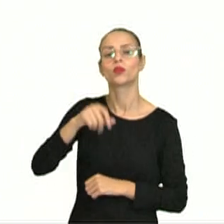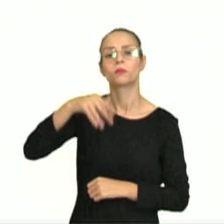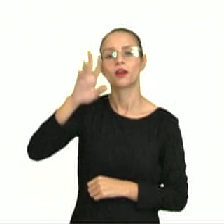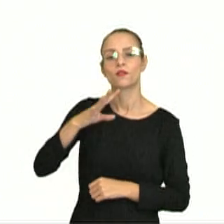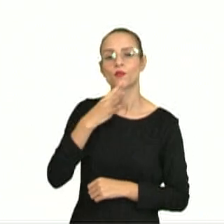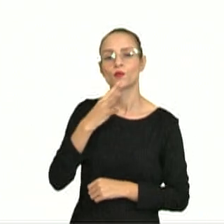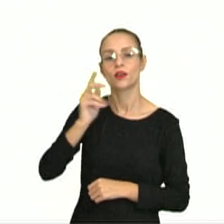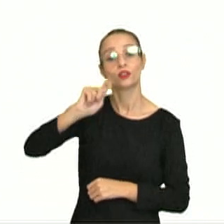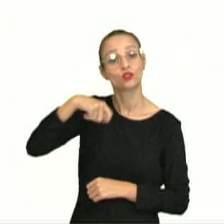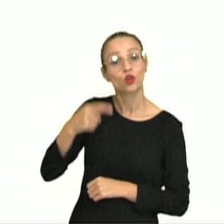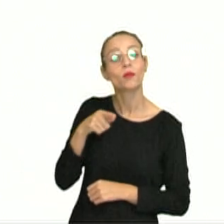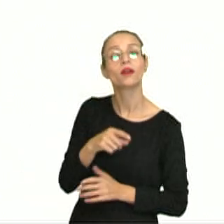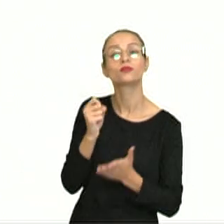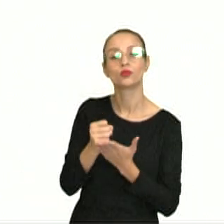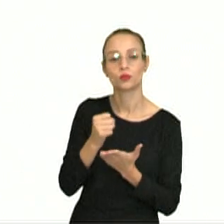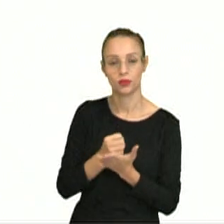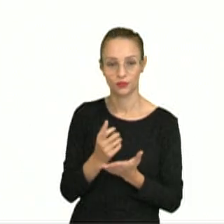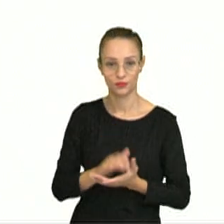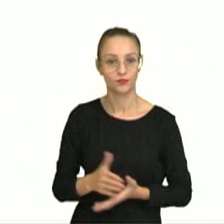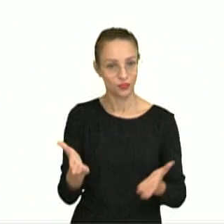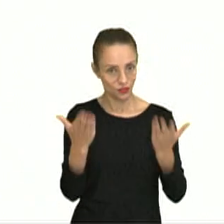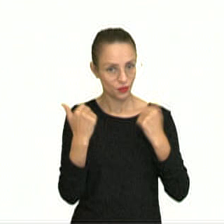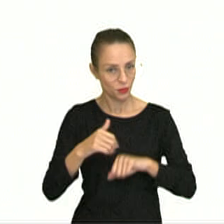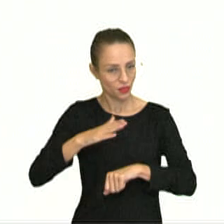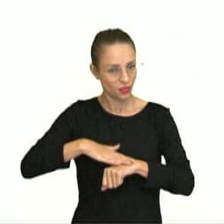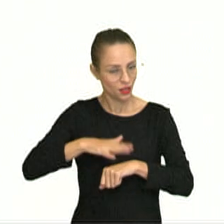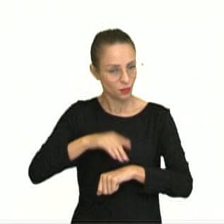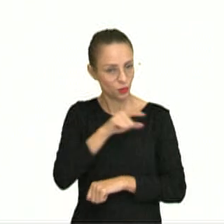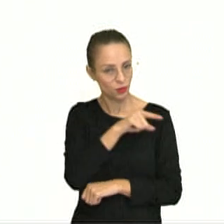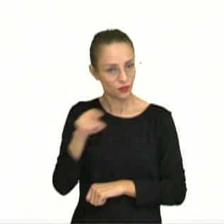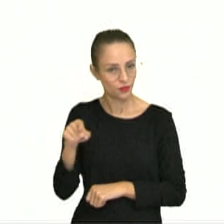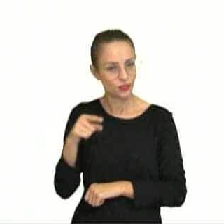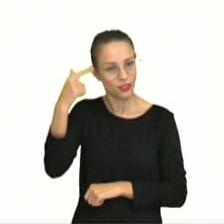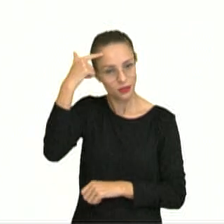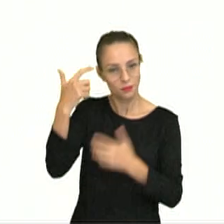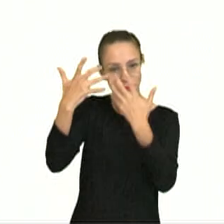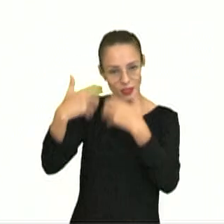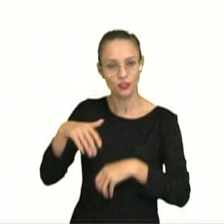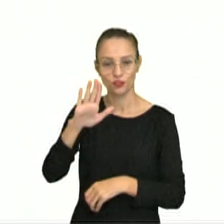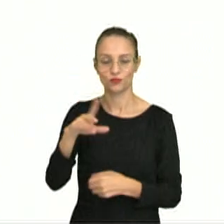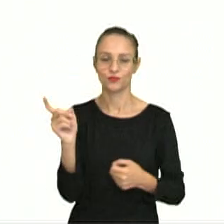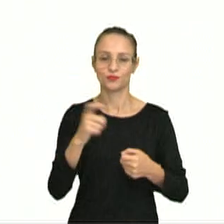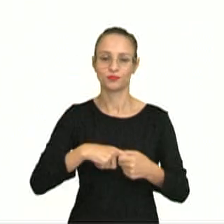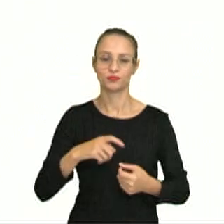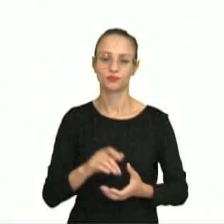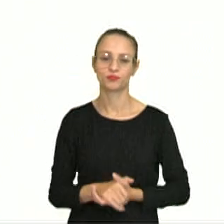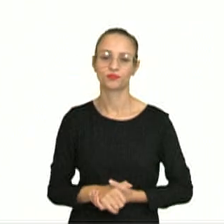conhece sobre esse documento? Vamos lá, um tempinho para vocês pensarem e a gente já volta.